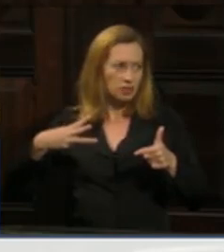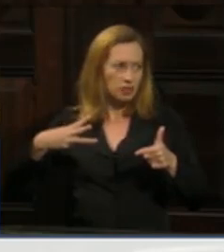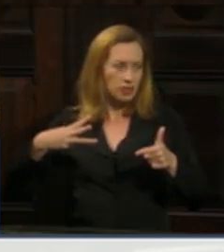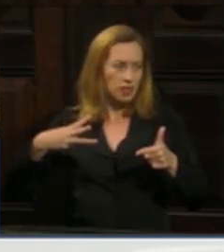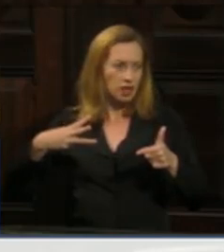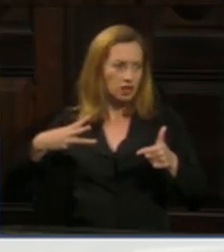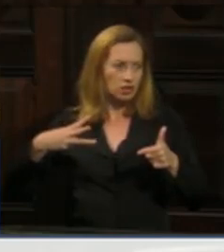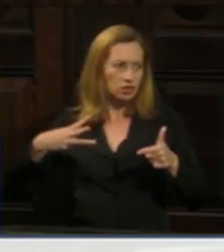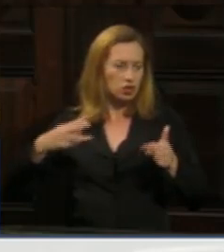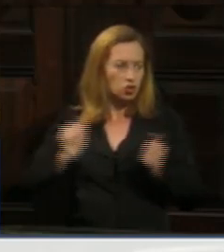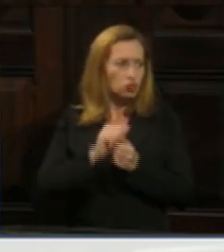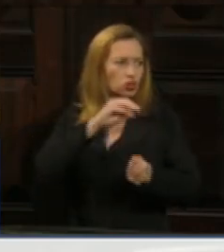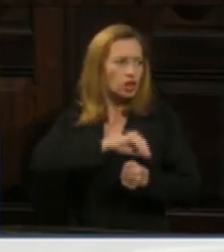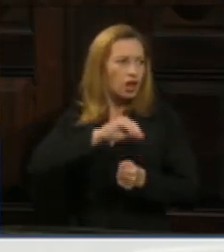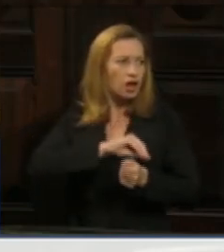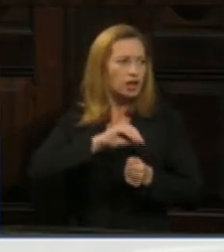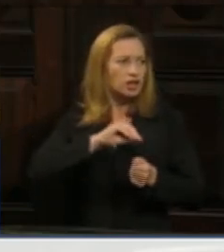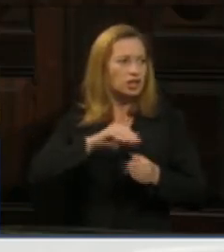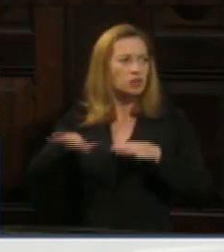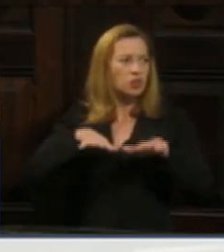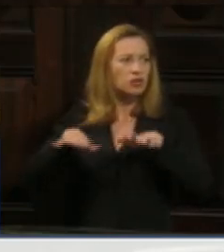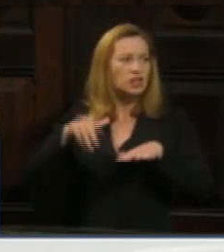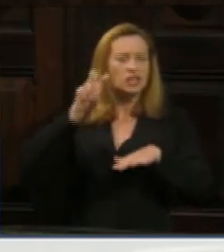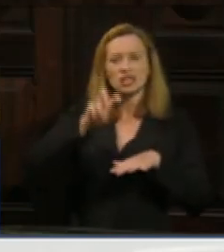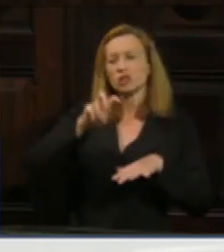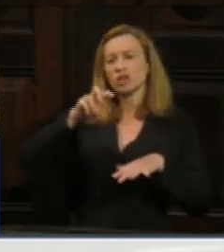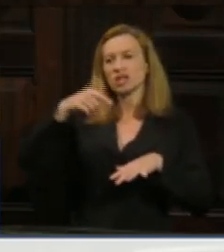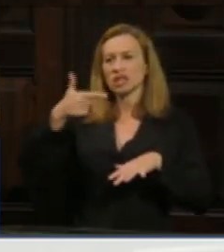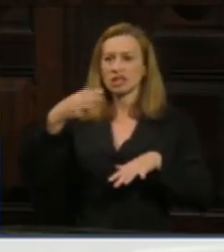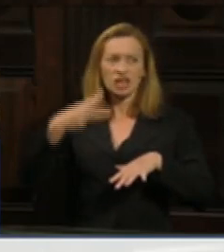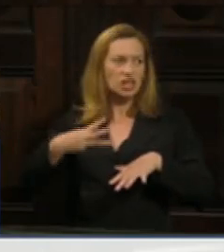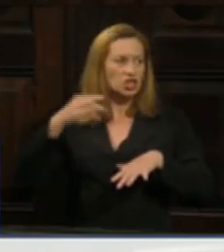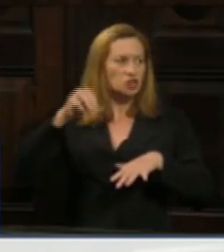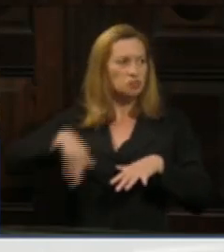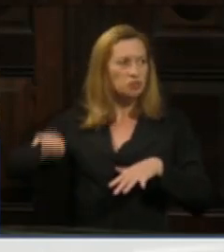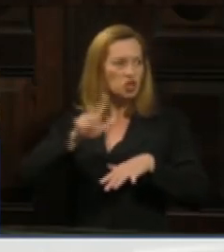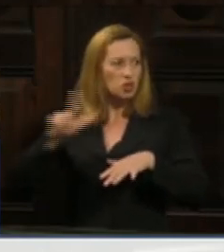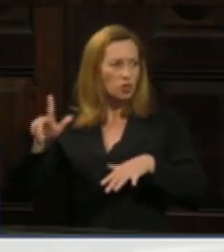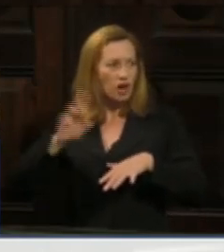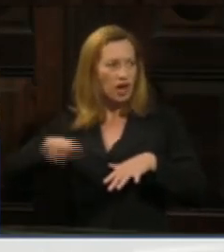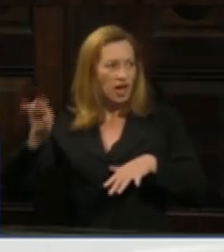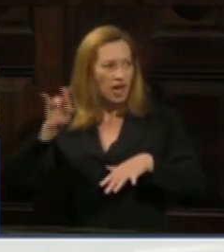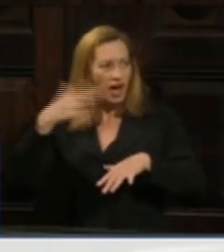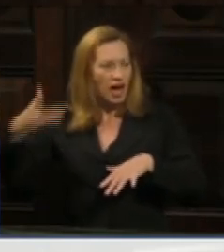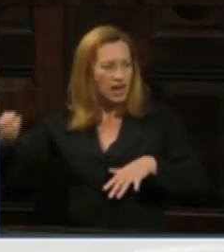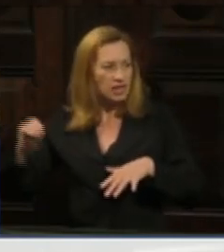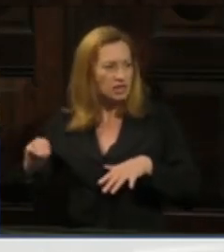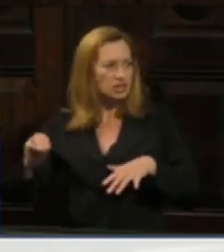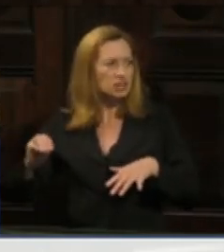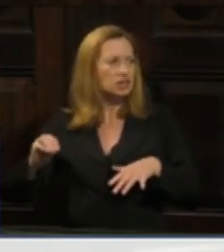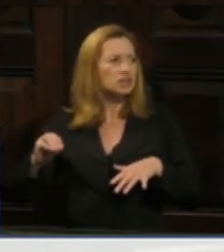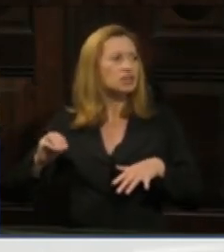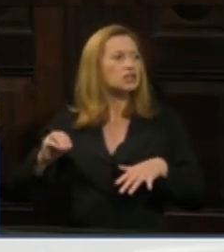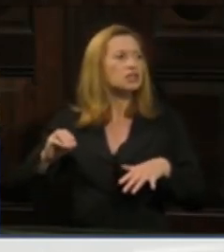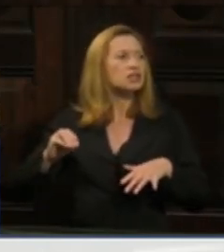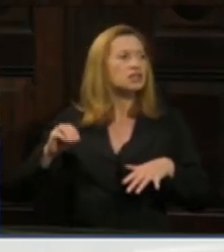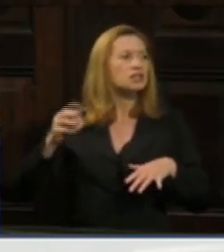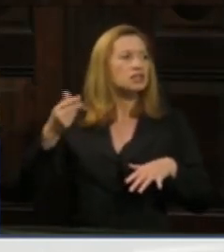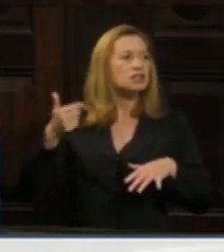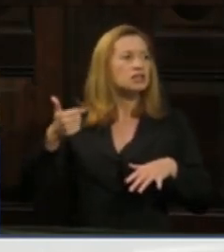tudo isso para dizer o seguinte, essa lista do Conselho de Controle de Atividades Financeiras, COAF, eu